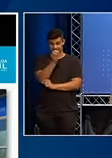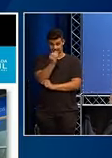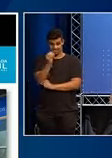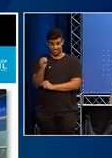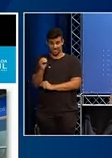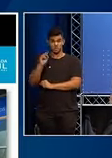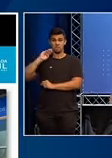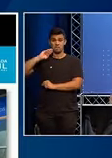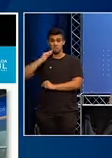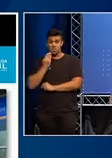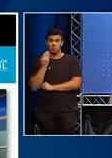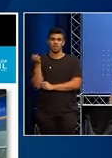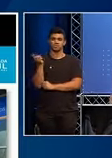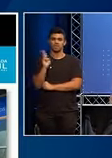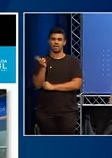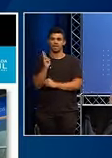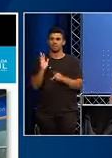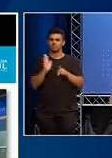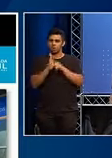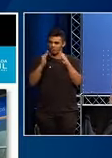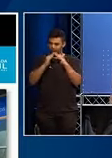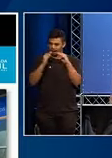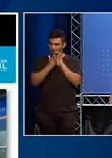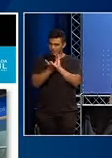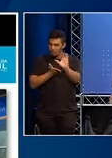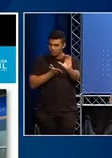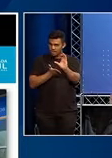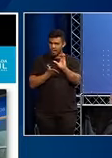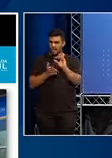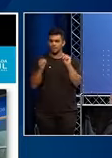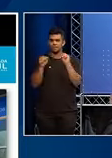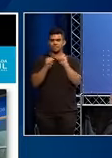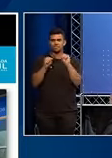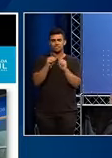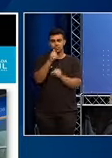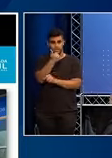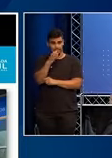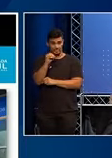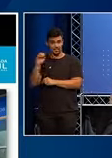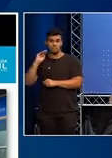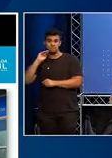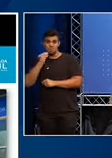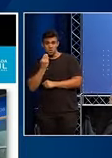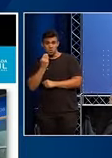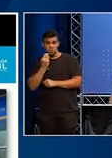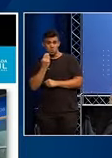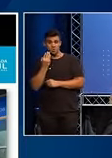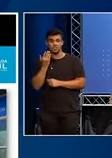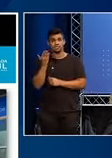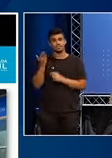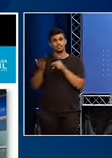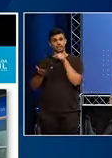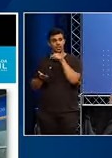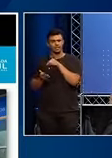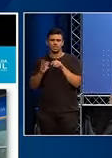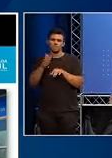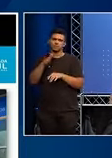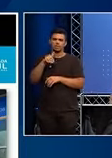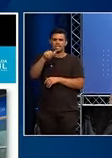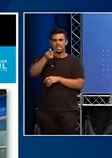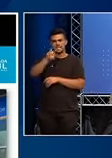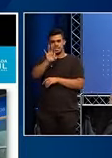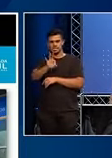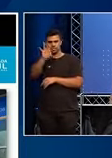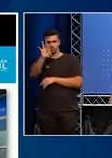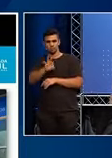de reais de crédito imobiliário. Fazendo 100 bilhões de reais no agro, dá 15% da nossa